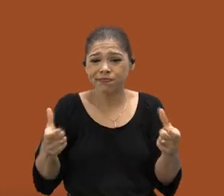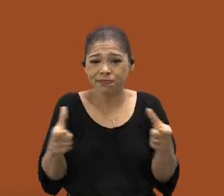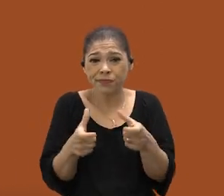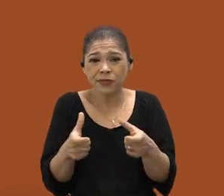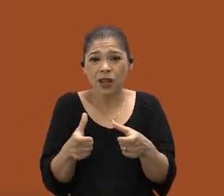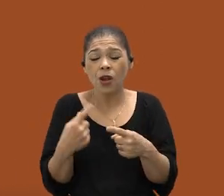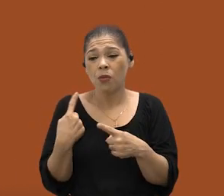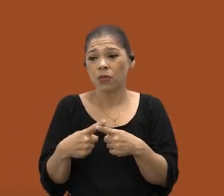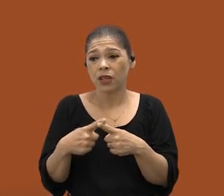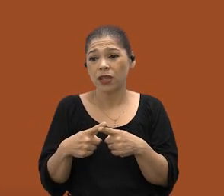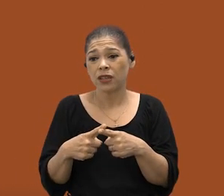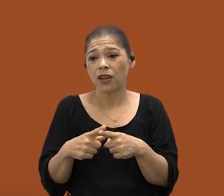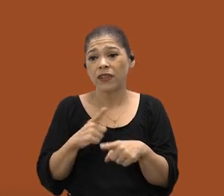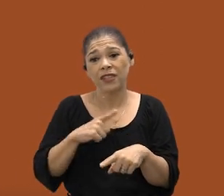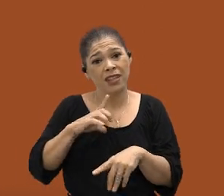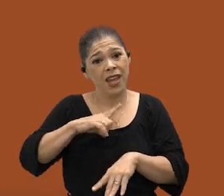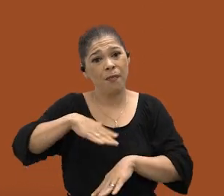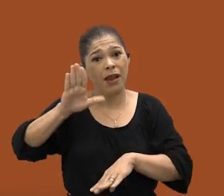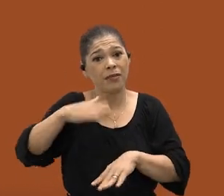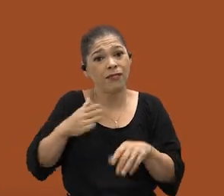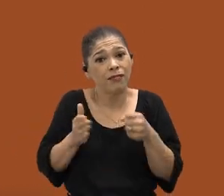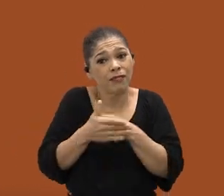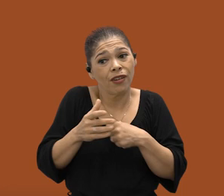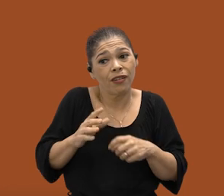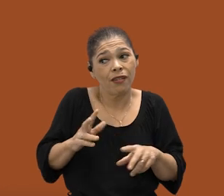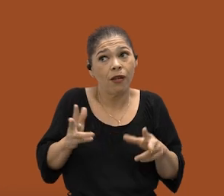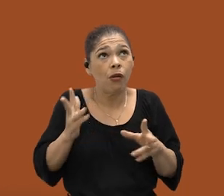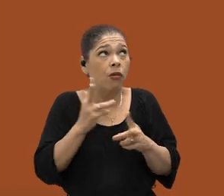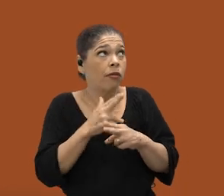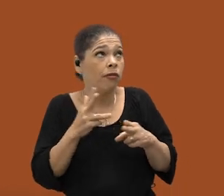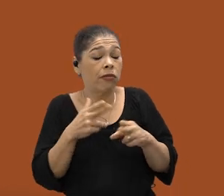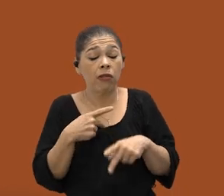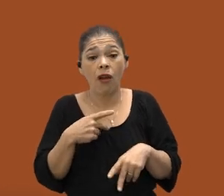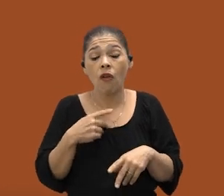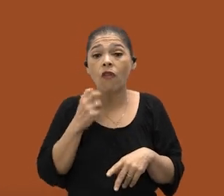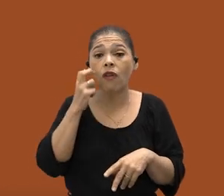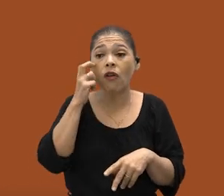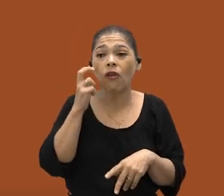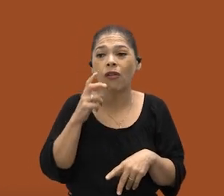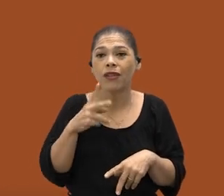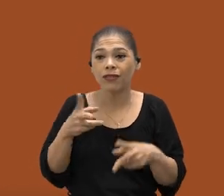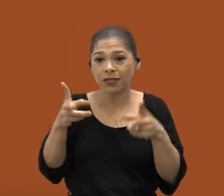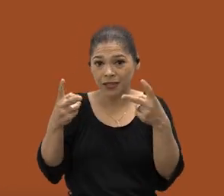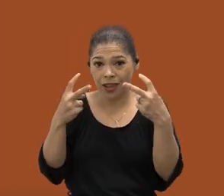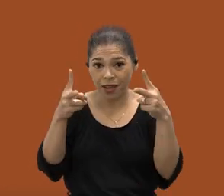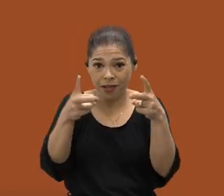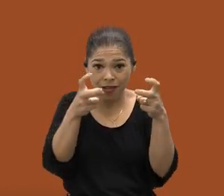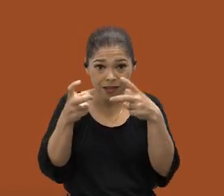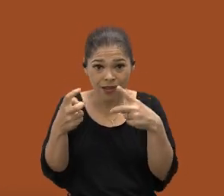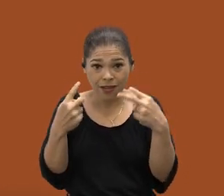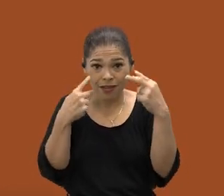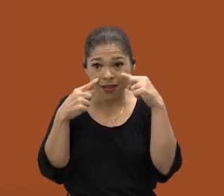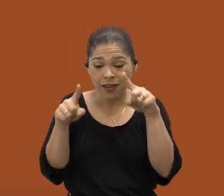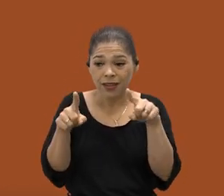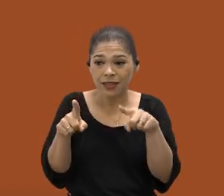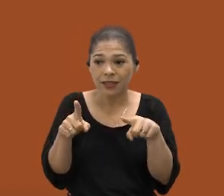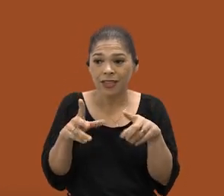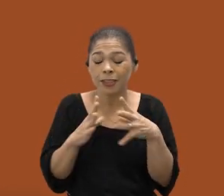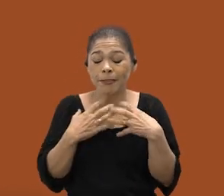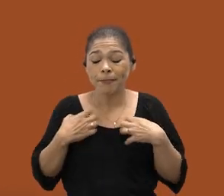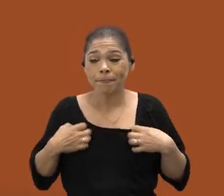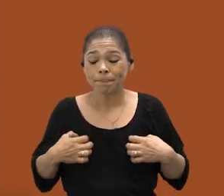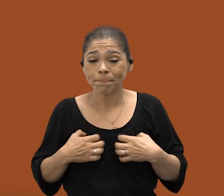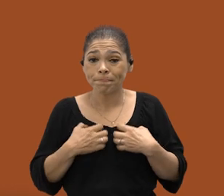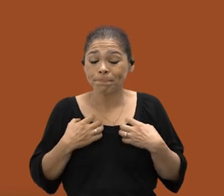porque Talvez tenham até mais mas foi aqueles que livremente se manifestaram você via no olhar deles uma uma situação de tensão